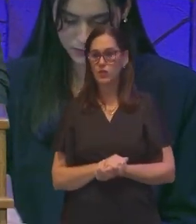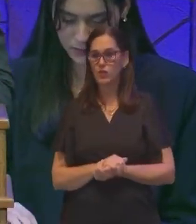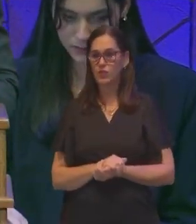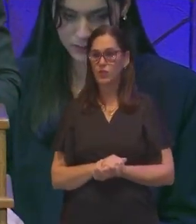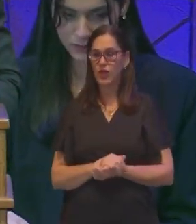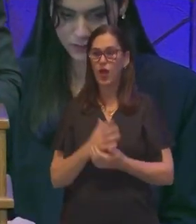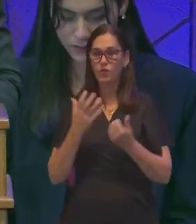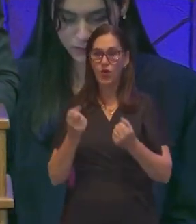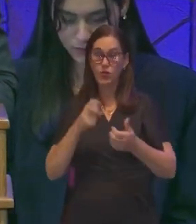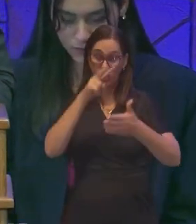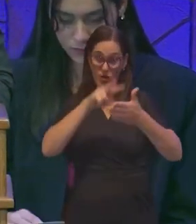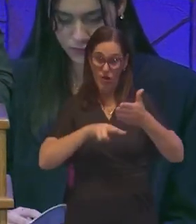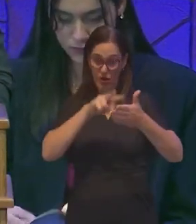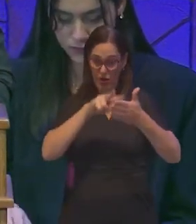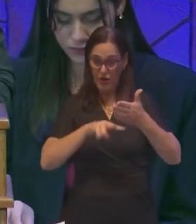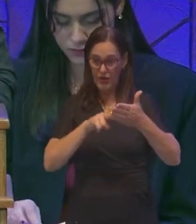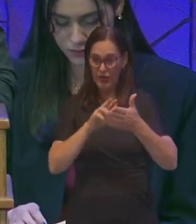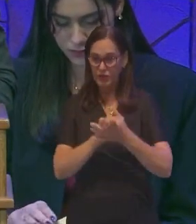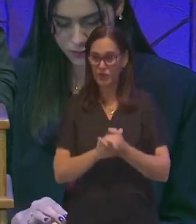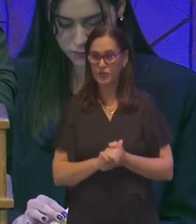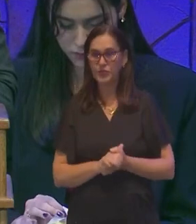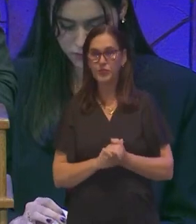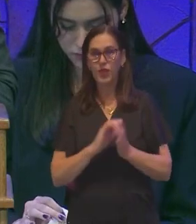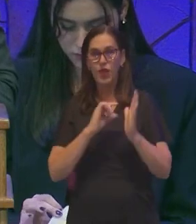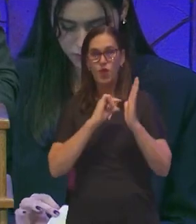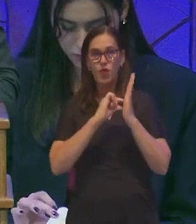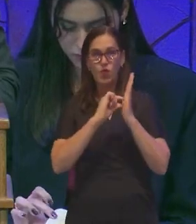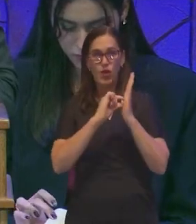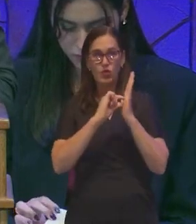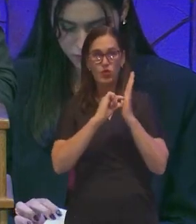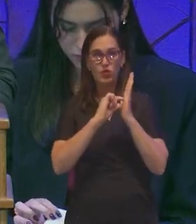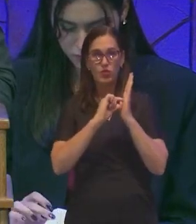Nós vamos fazer a leitura do verso